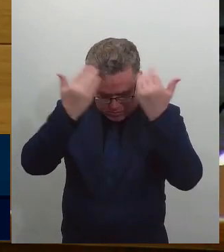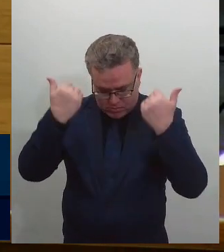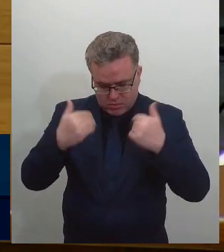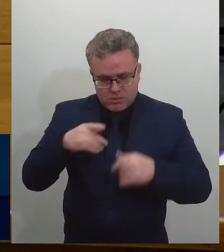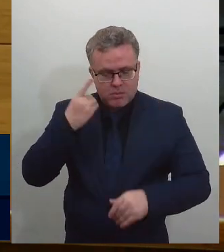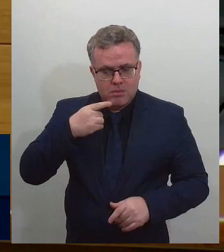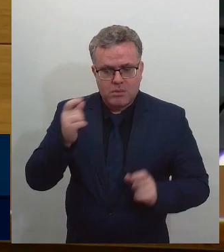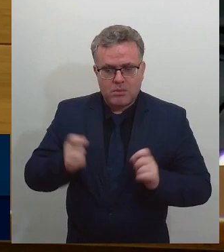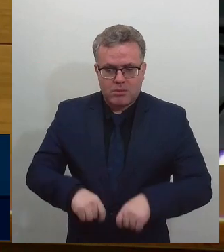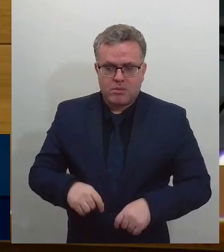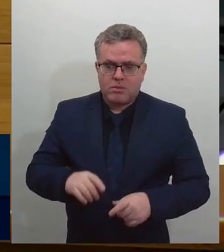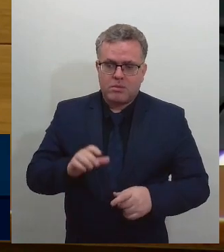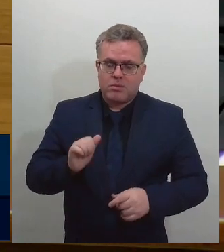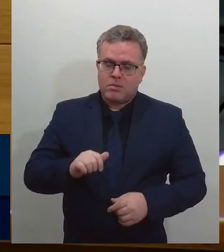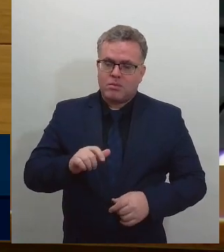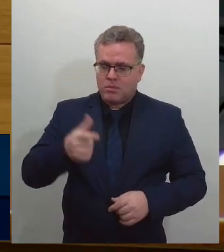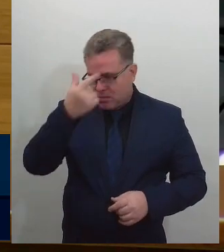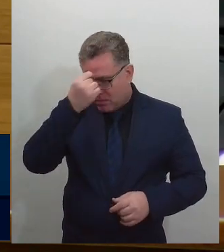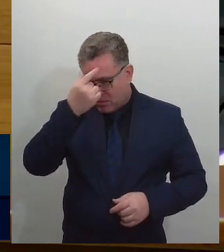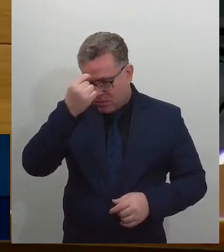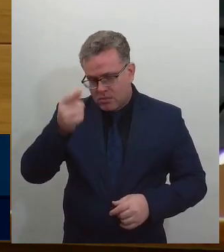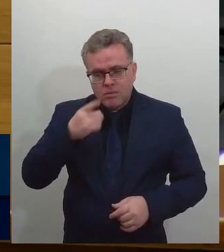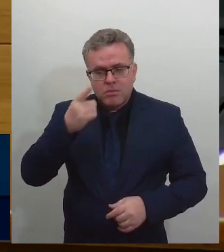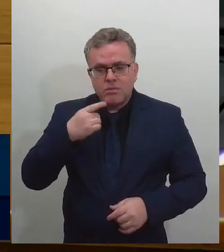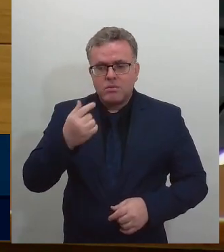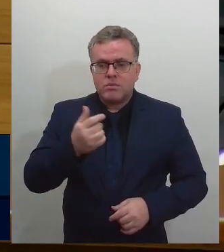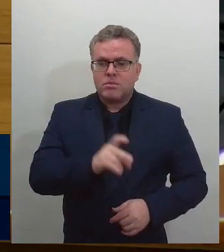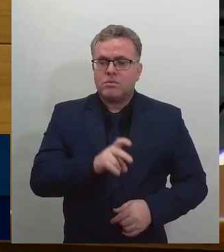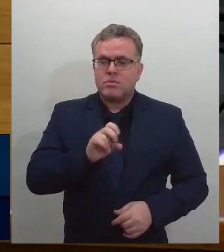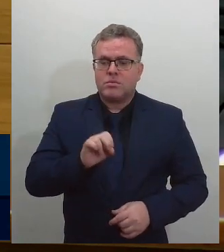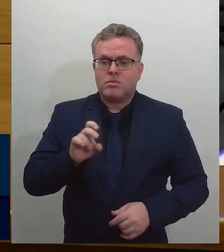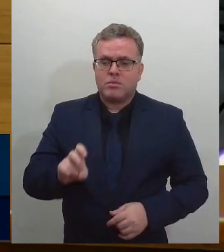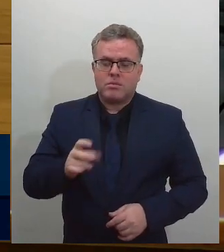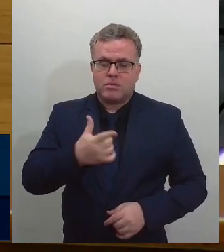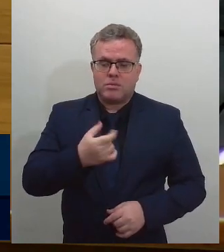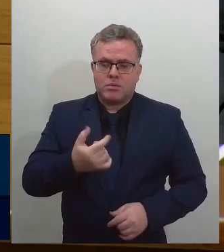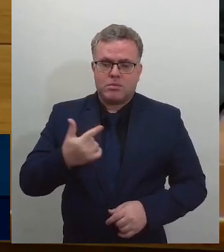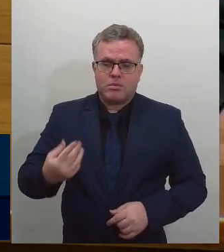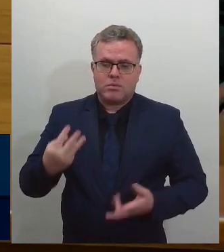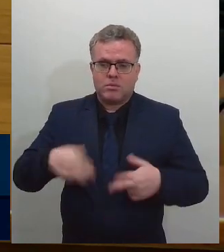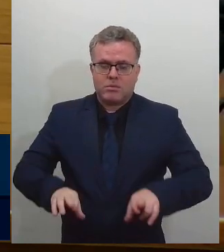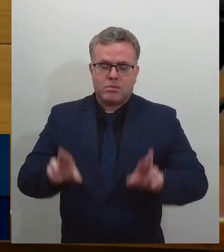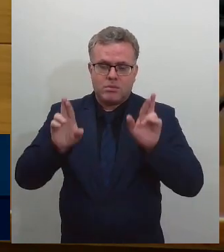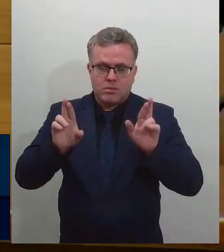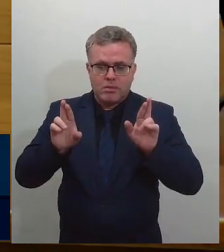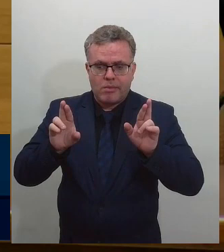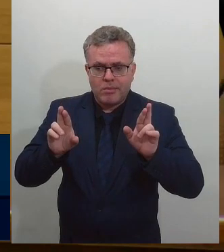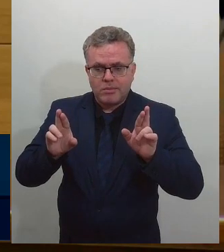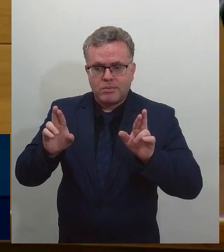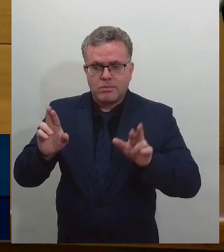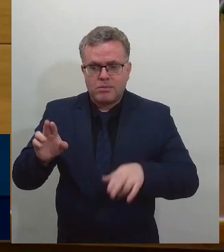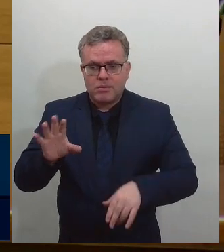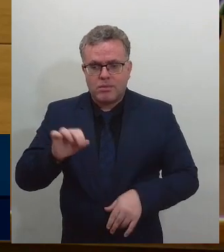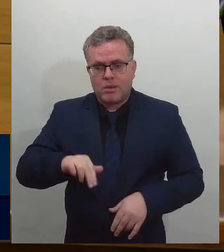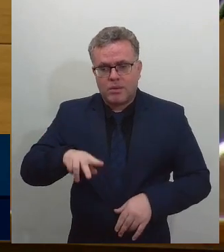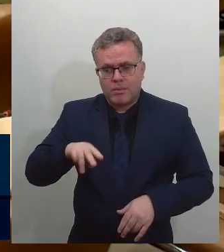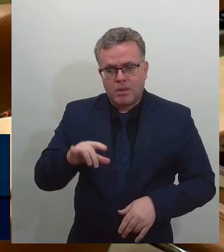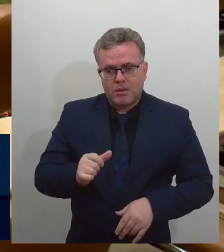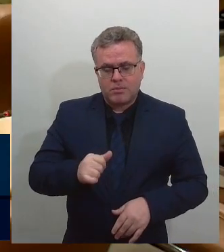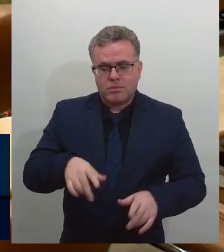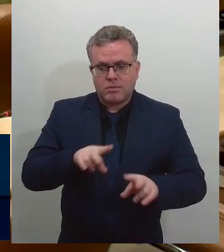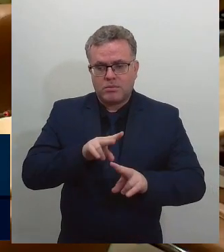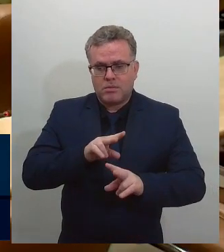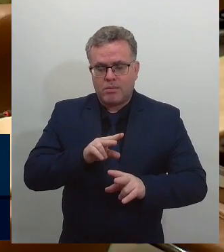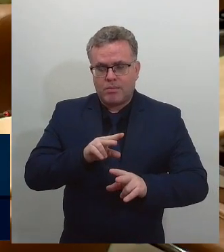Martins. Indicação 505/2023, indicação deputada Carminha Paiva. Lido o expediente, senhor presidente. Com a palavra